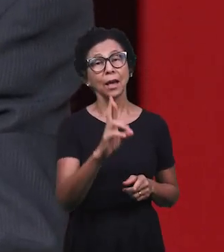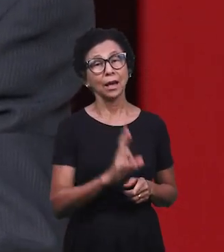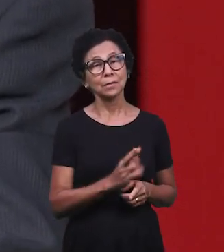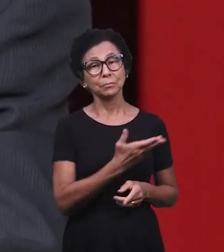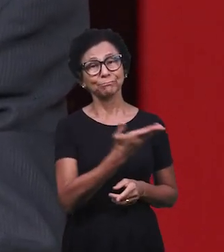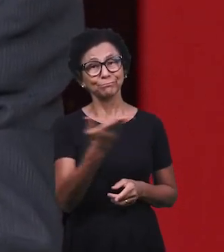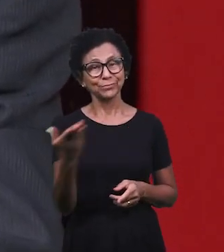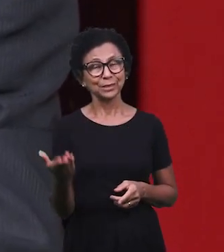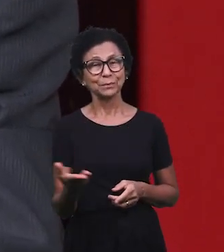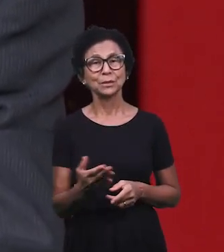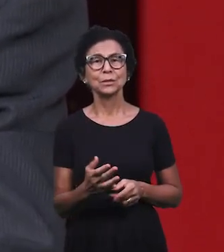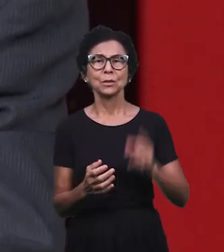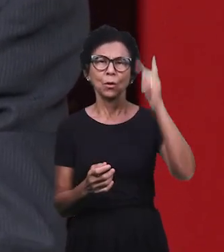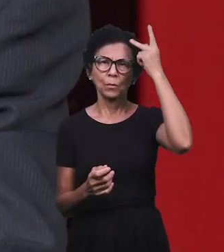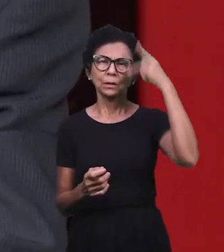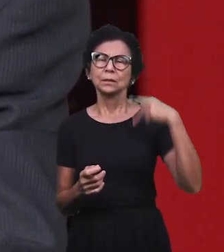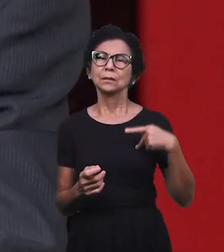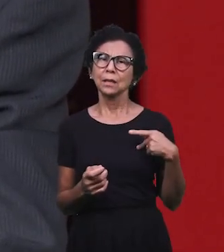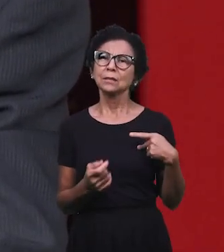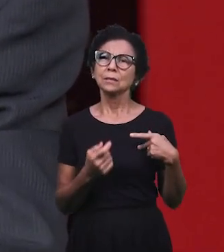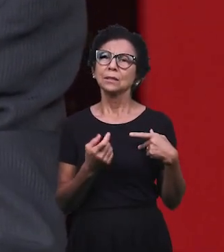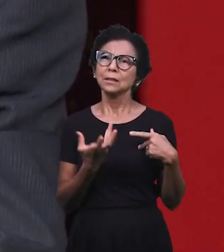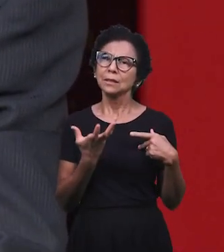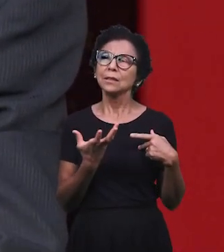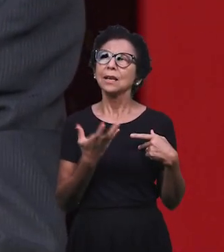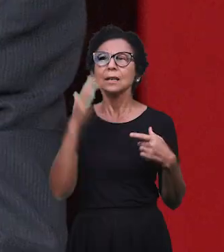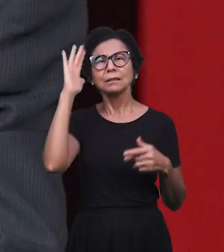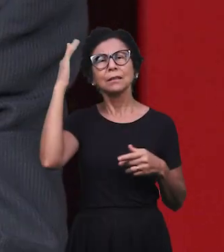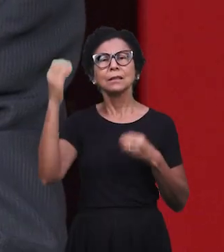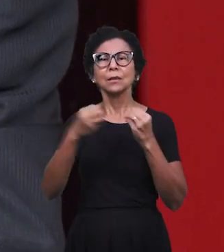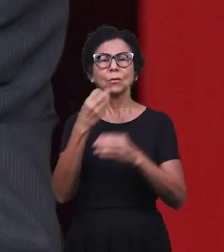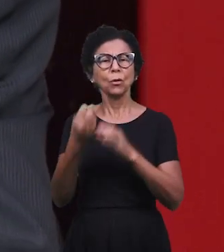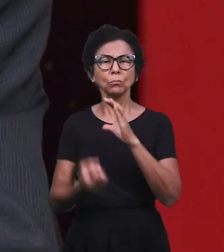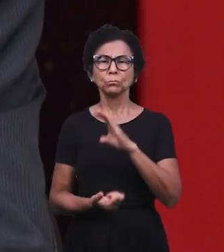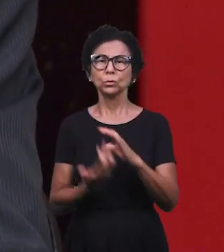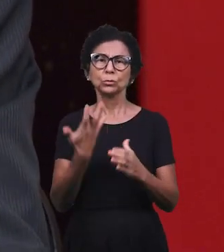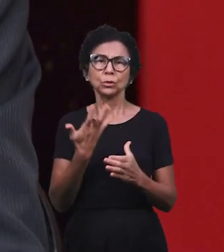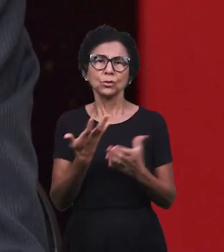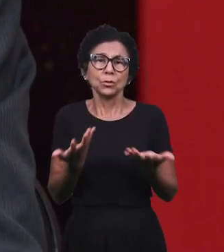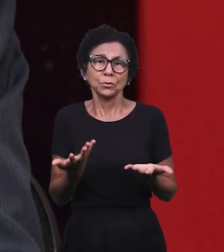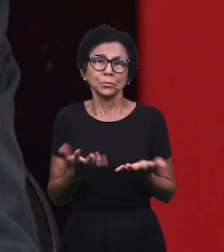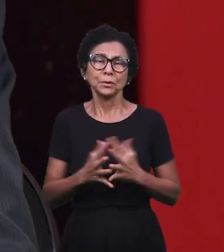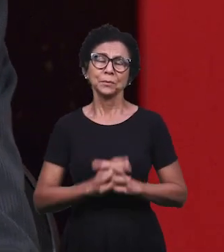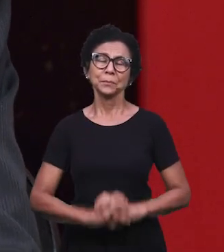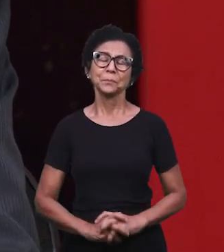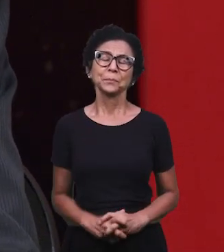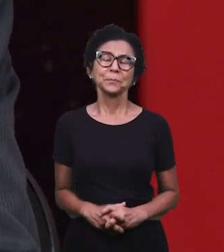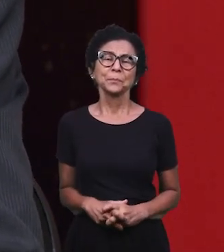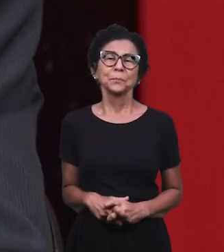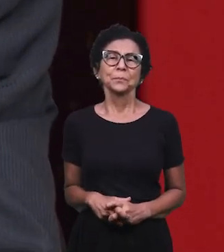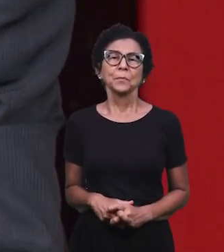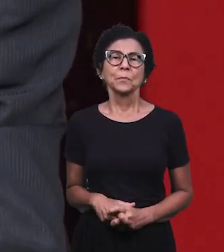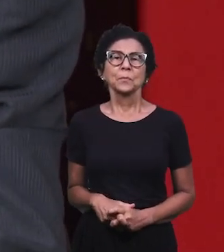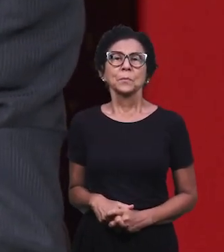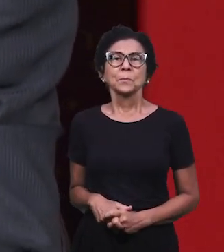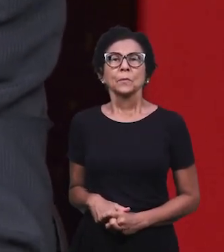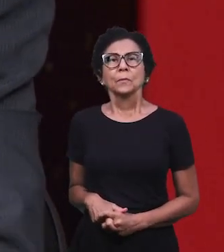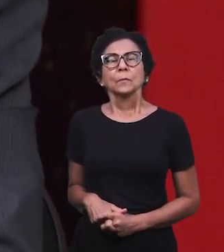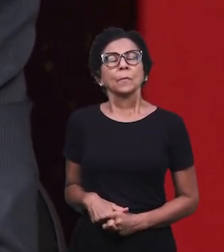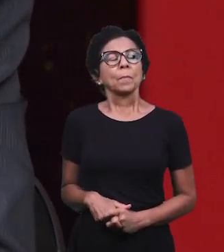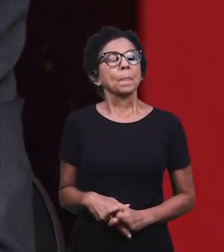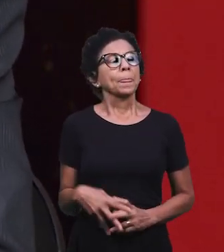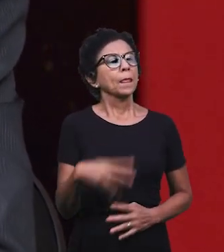a respeito das suas origens. E para a gente poder iniciar aqui, pastor Eduardo, existem